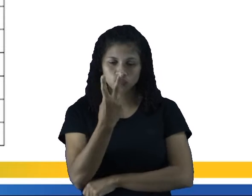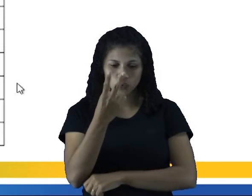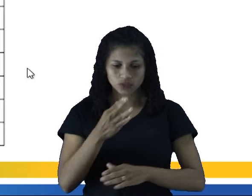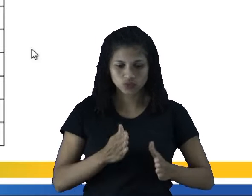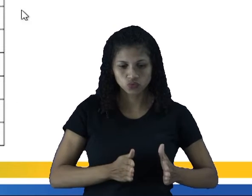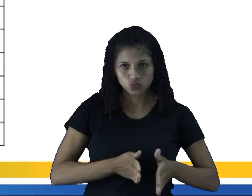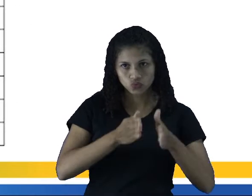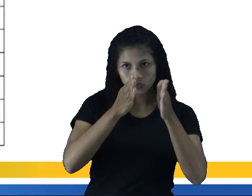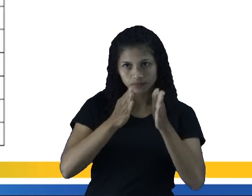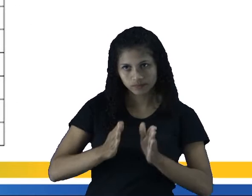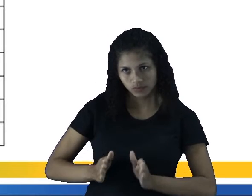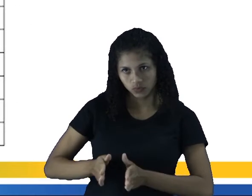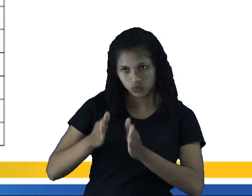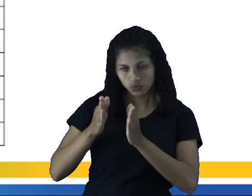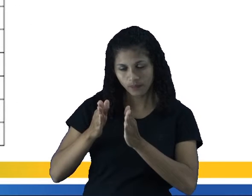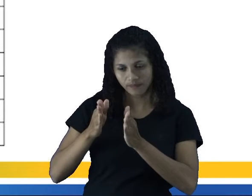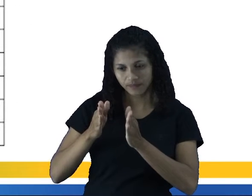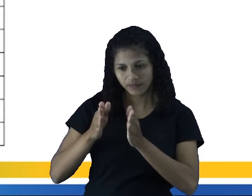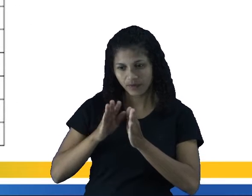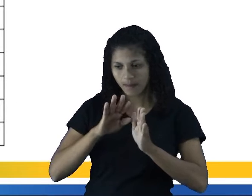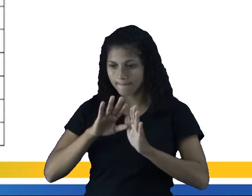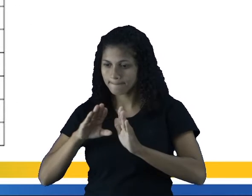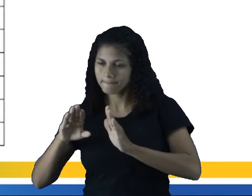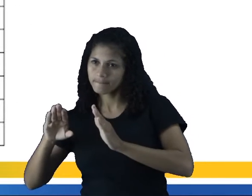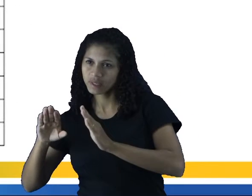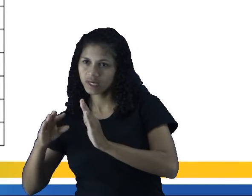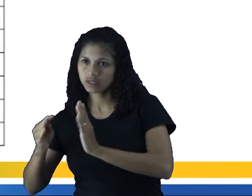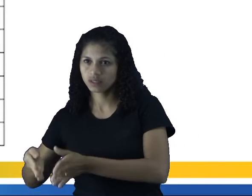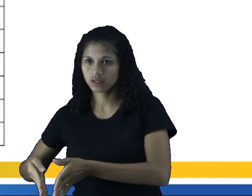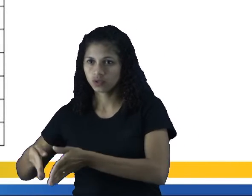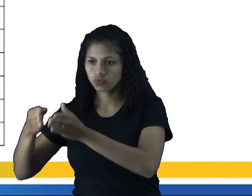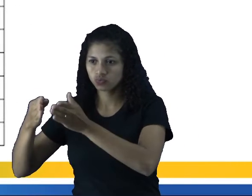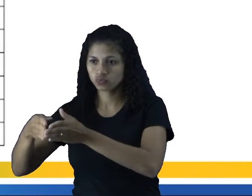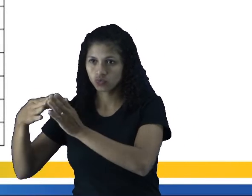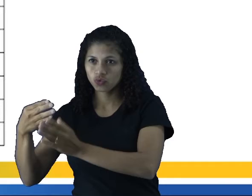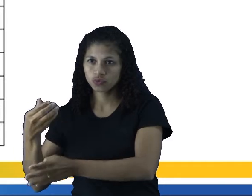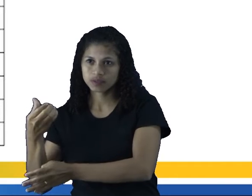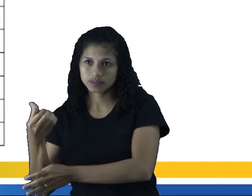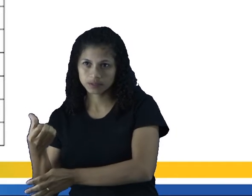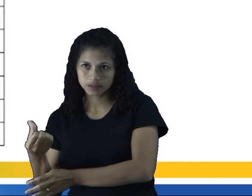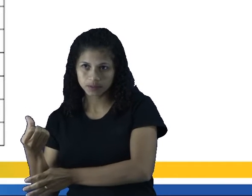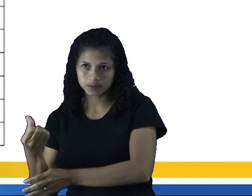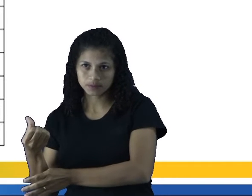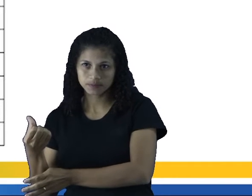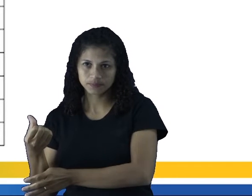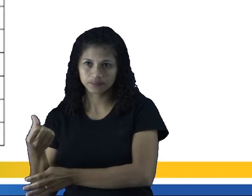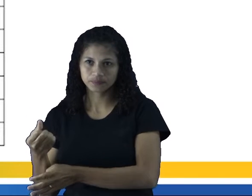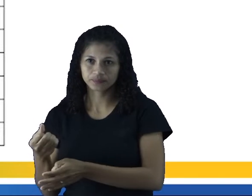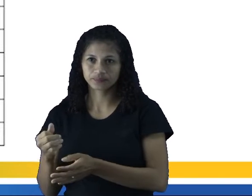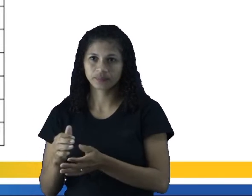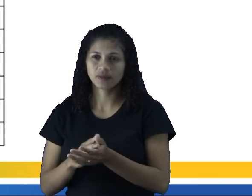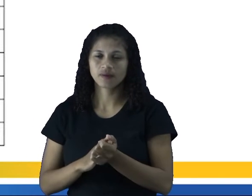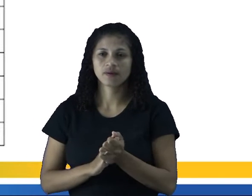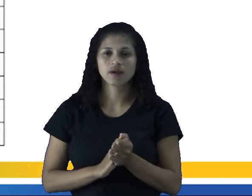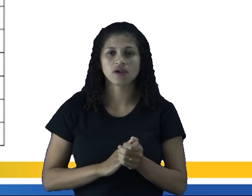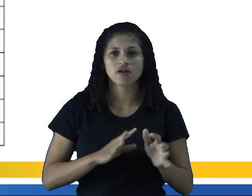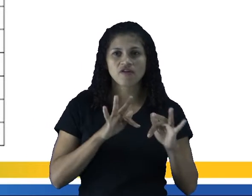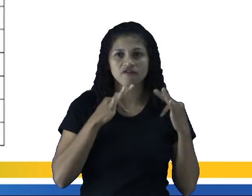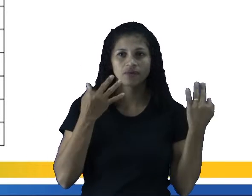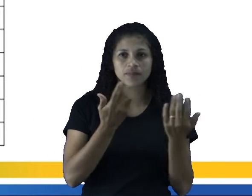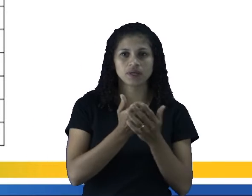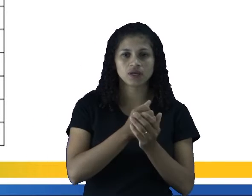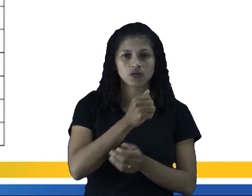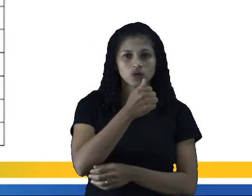essas últimas 6 colunas verticais, sendo que elas recebem as seguintes indicações. Então aqui a família